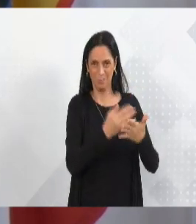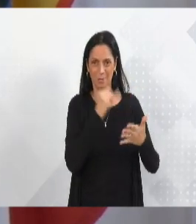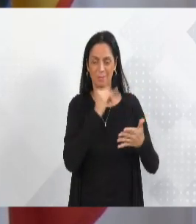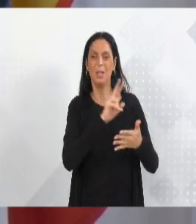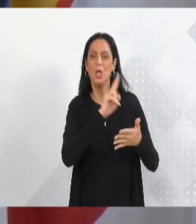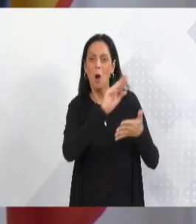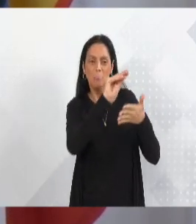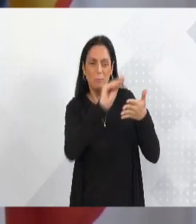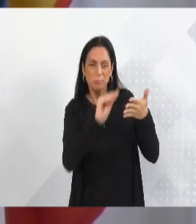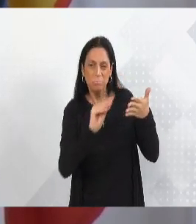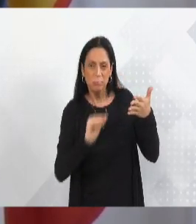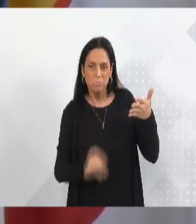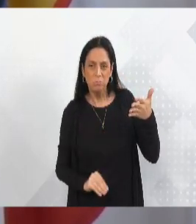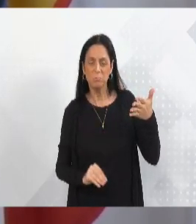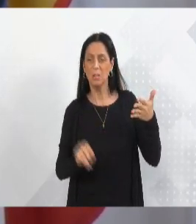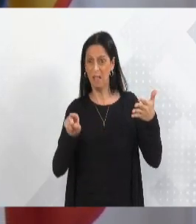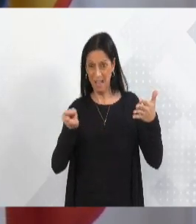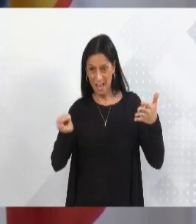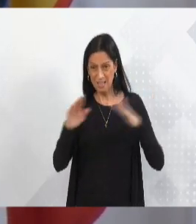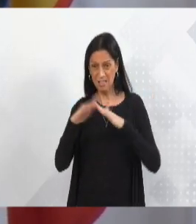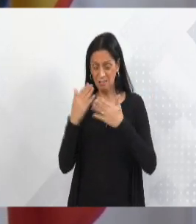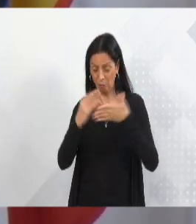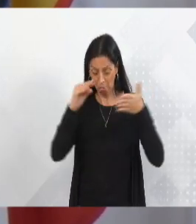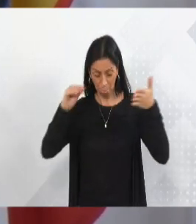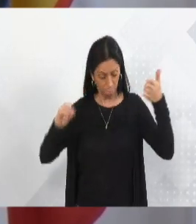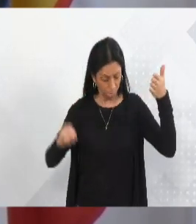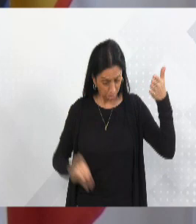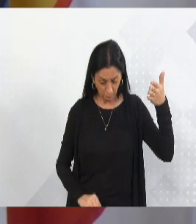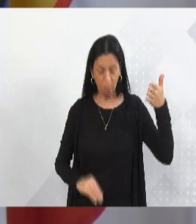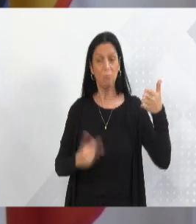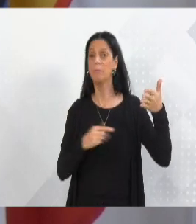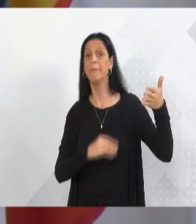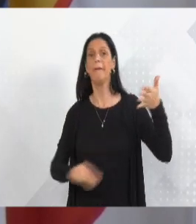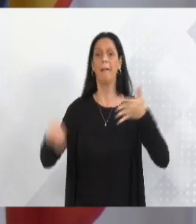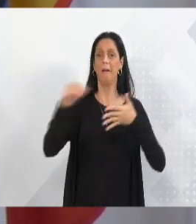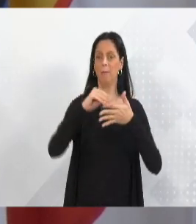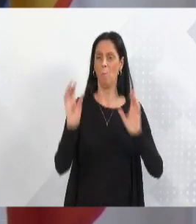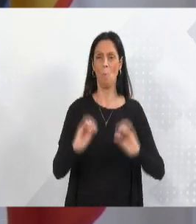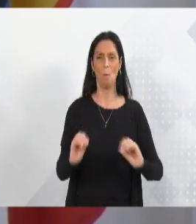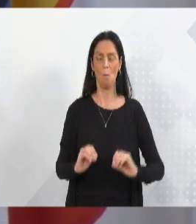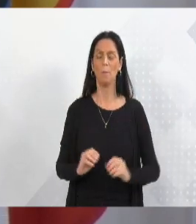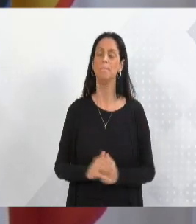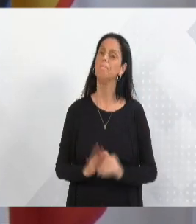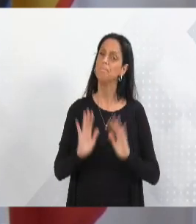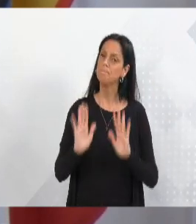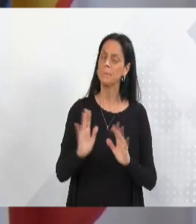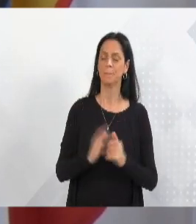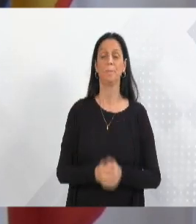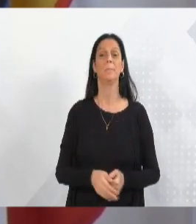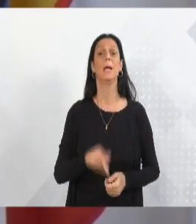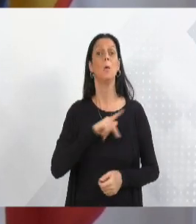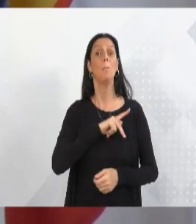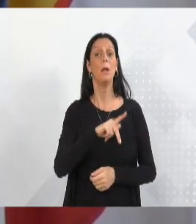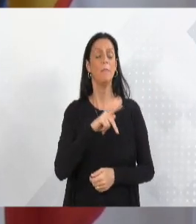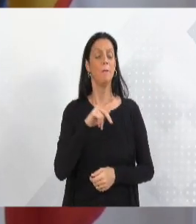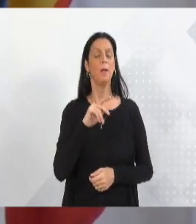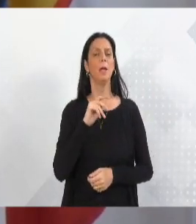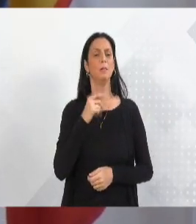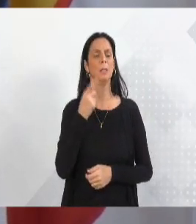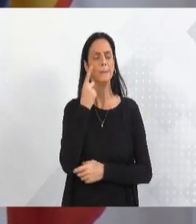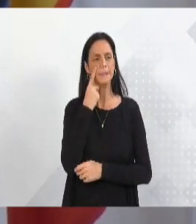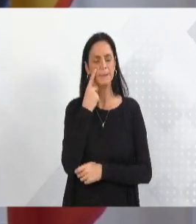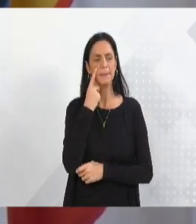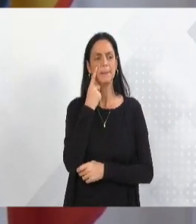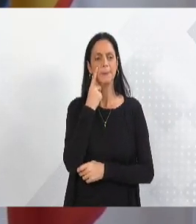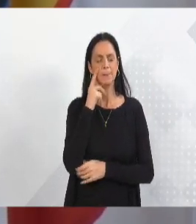menos nas primeiras. E nós conseguimos trabalhar, o prefeito se sensibilizou, a equipe técnica entendeu a